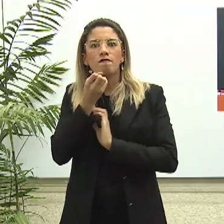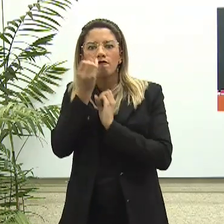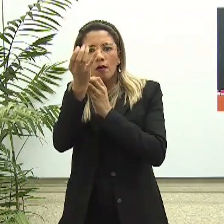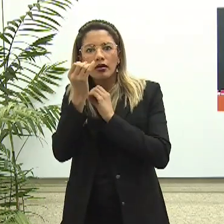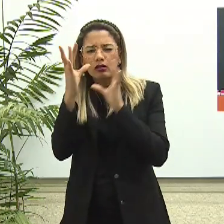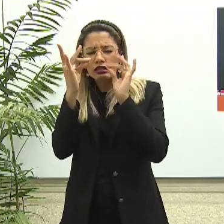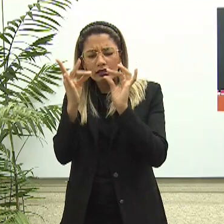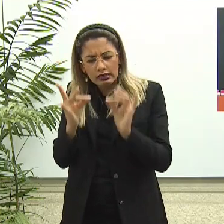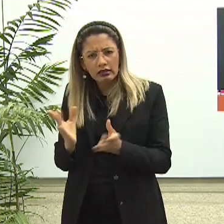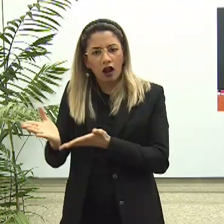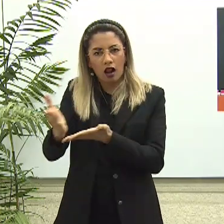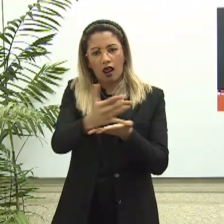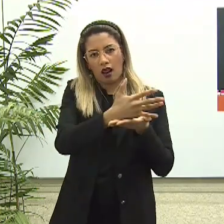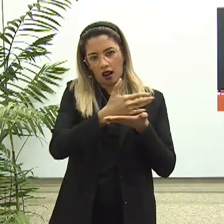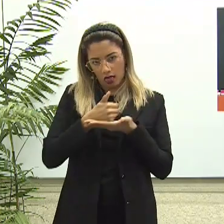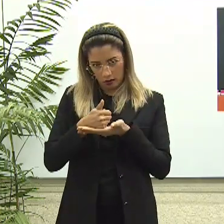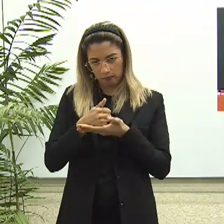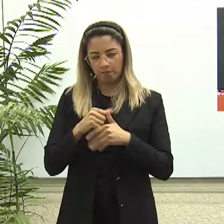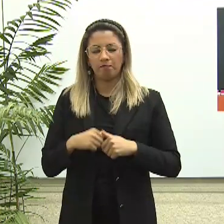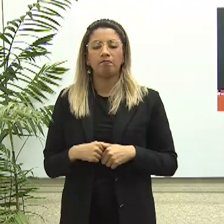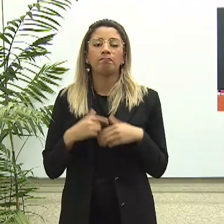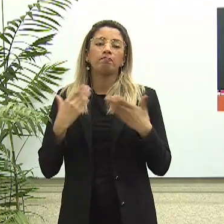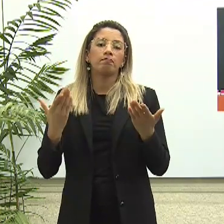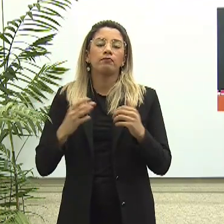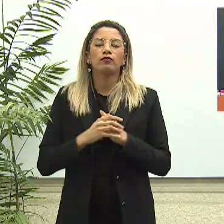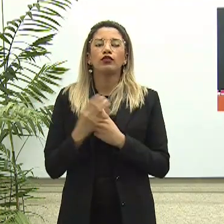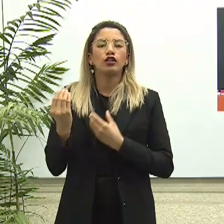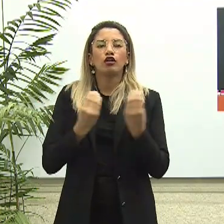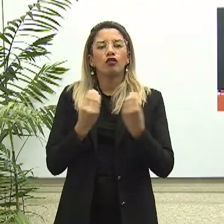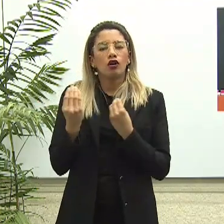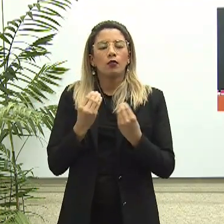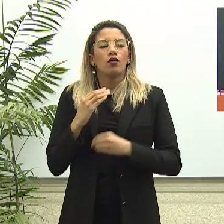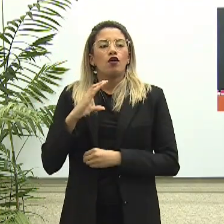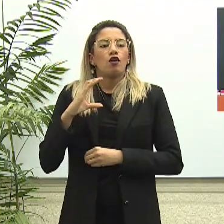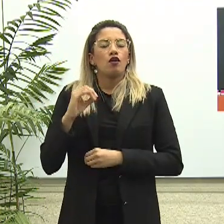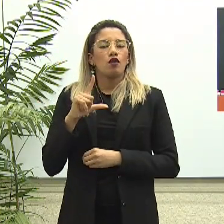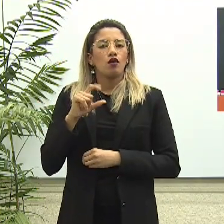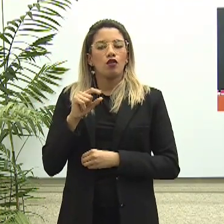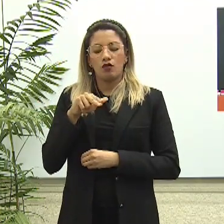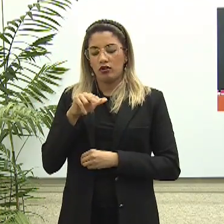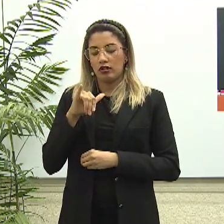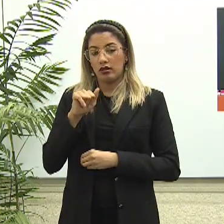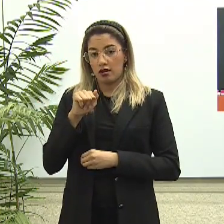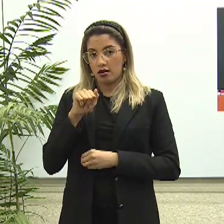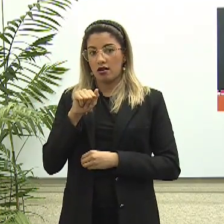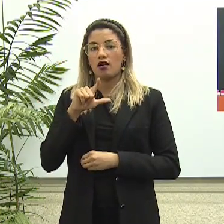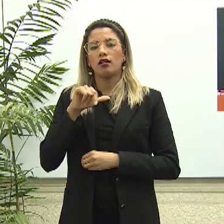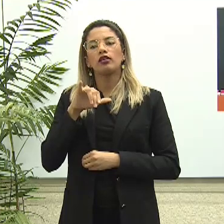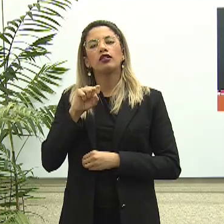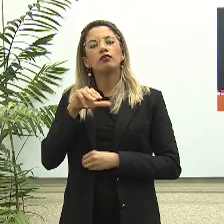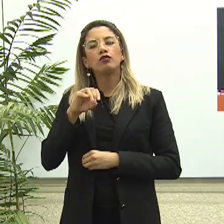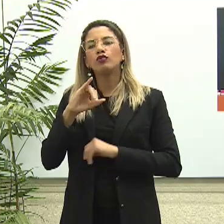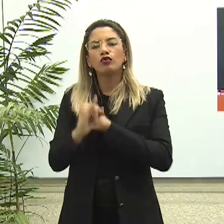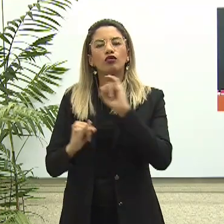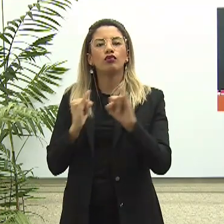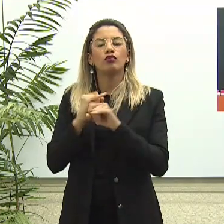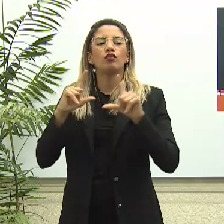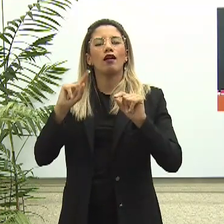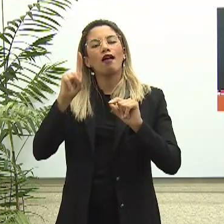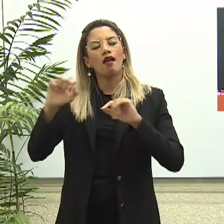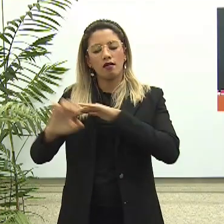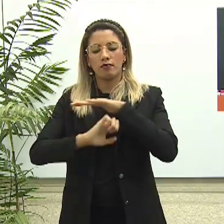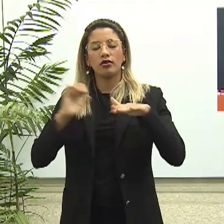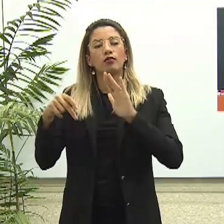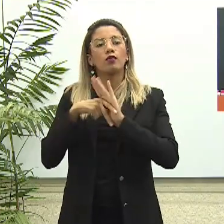eh pensar o colonialismo digital é pensar que esses dados são extraídos por empresas do Norte então a gente